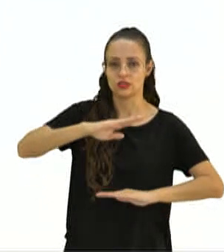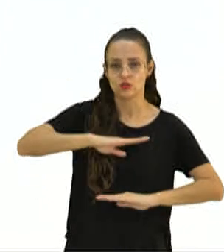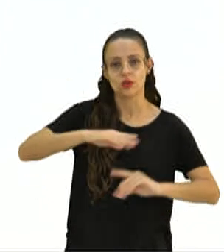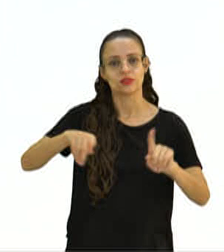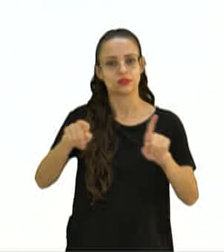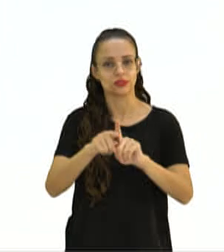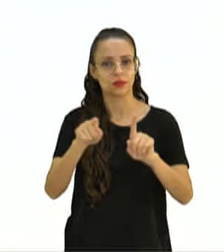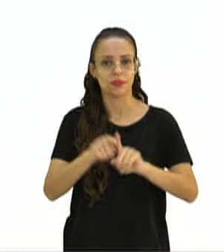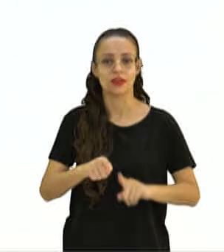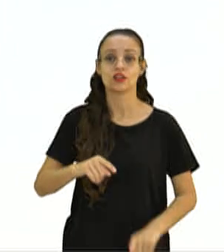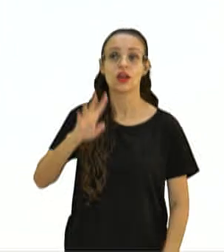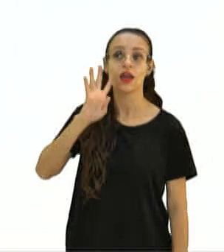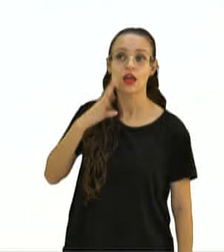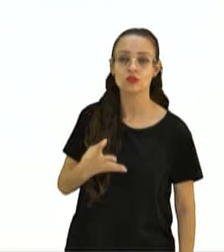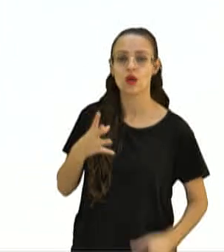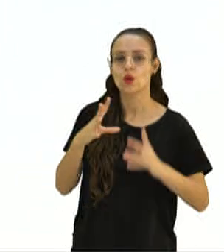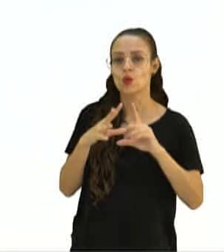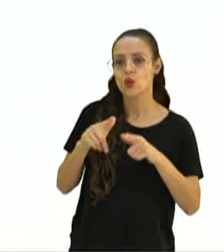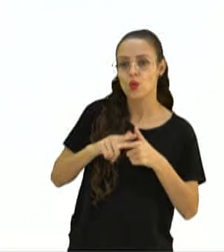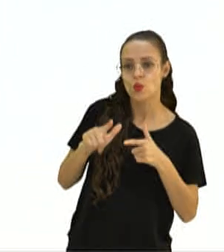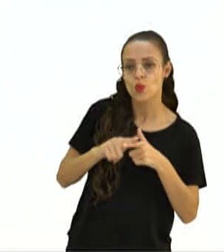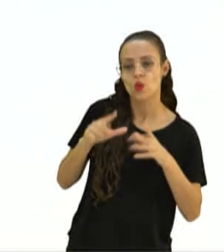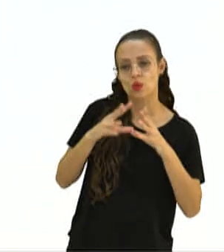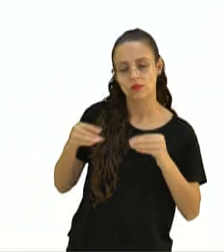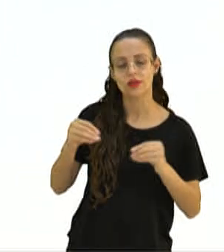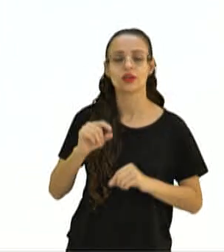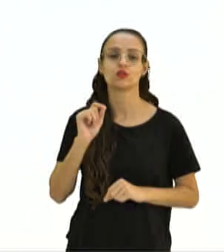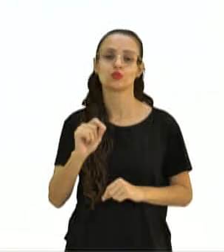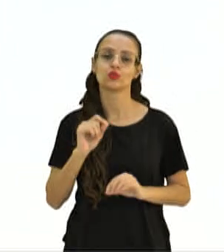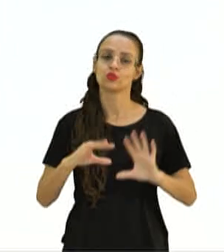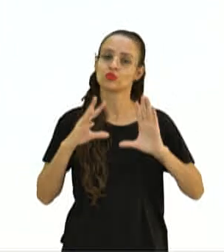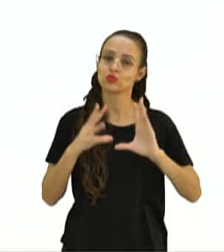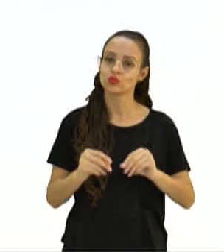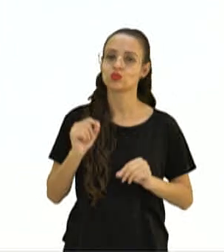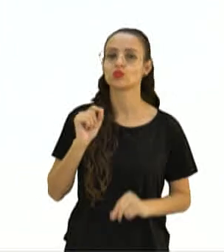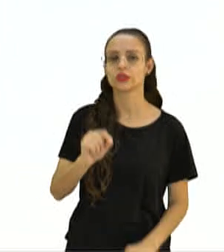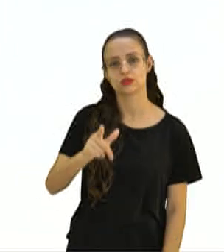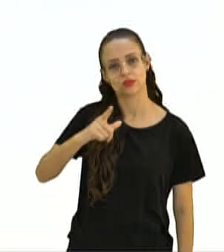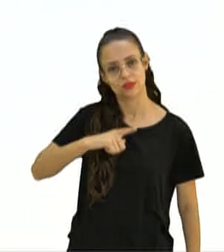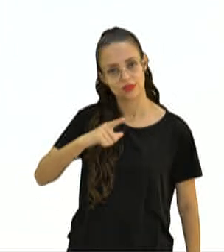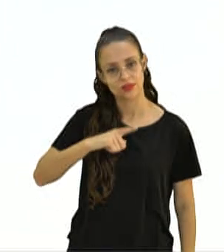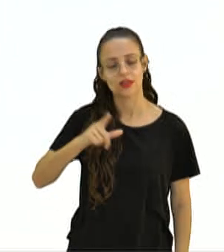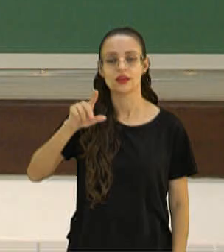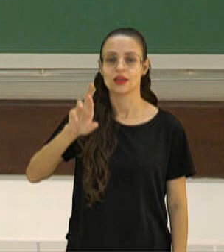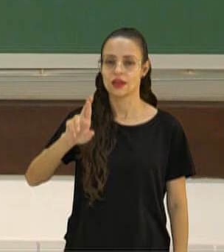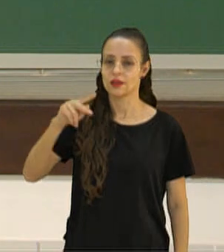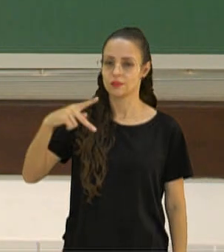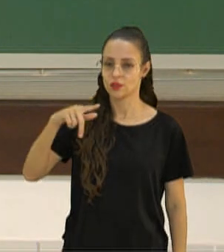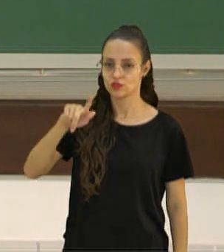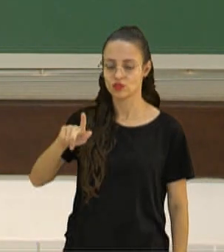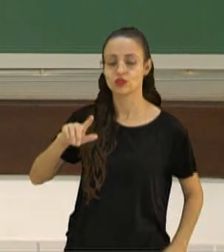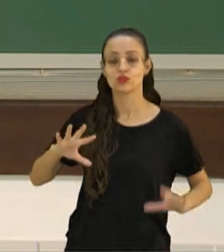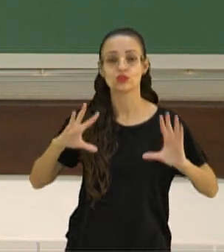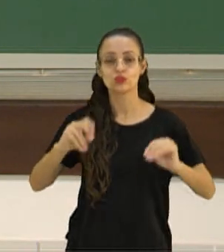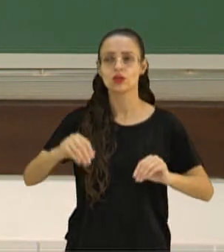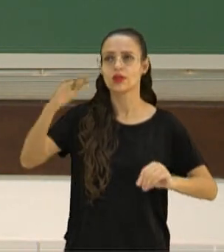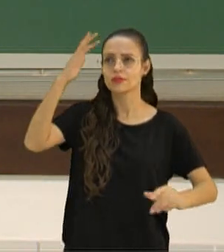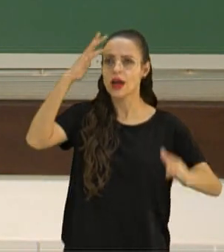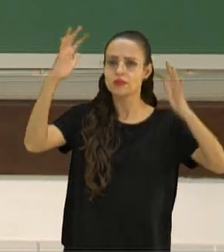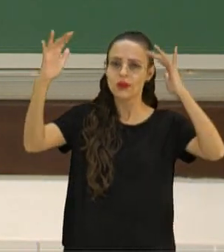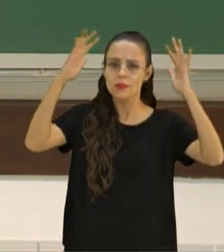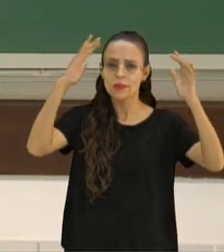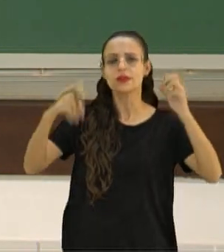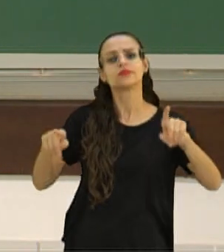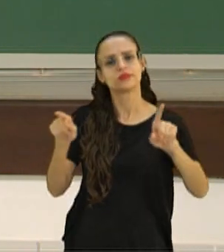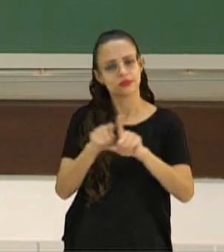também de resolução de conflitos, né? Então tudo isso daí ocorre dentro de uma sessão de RPG. Então o imaginário é bastante forte,